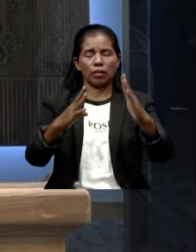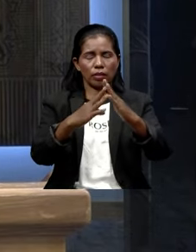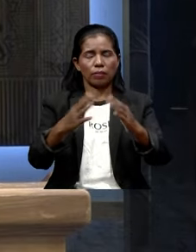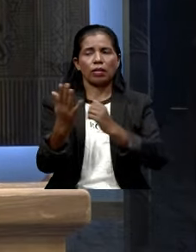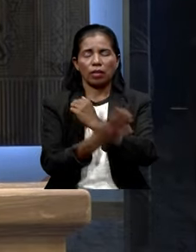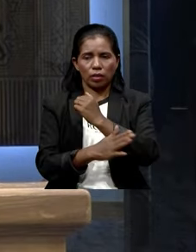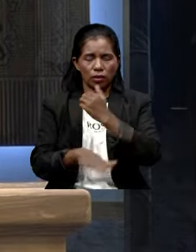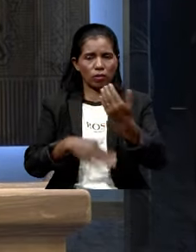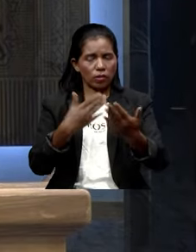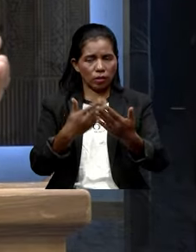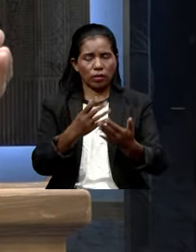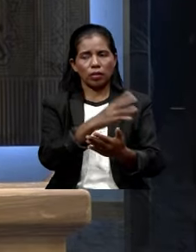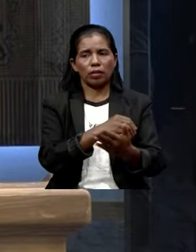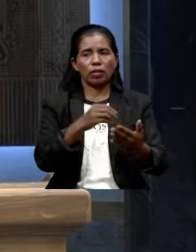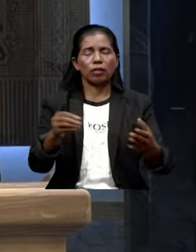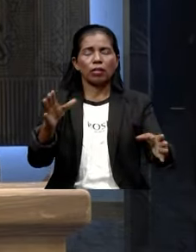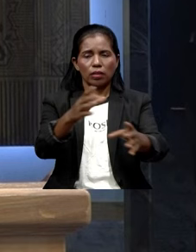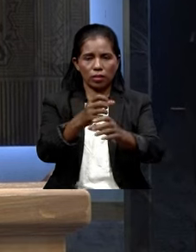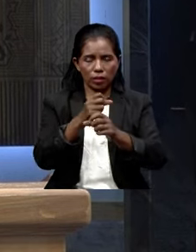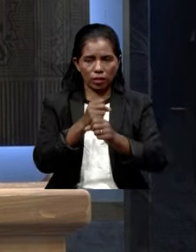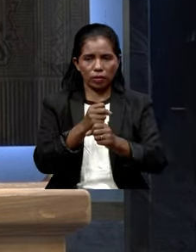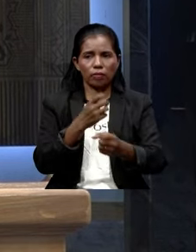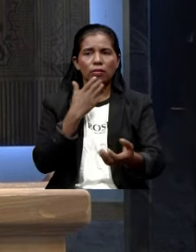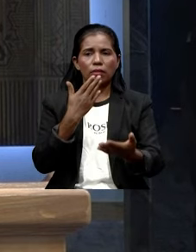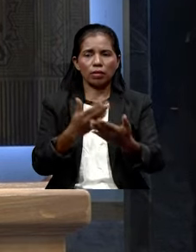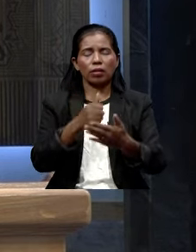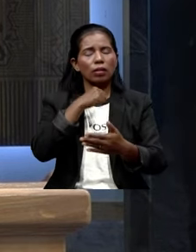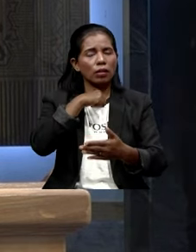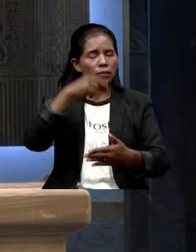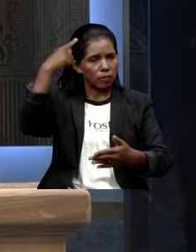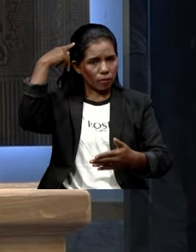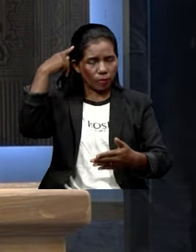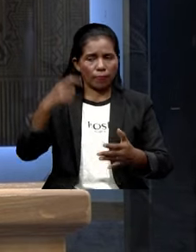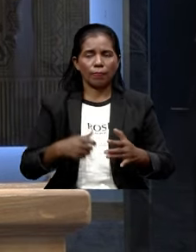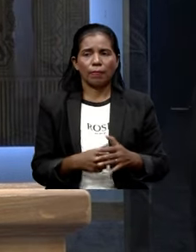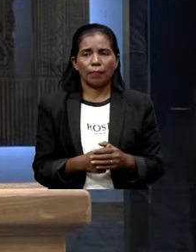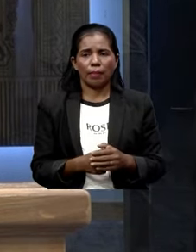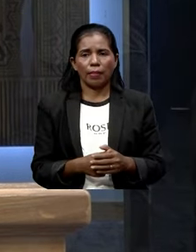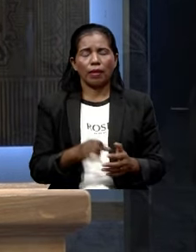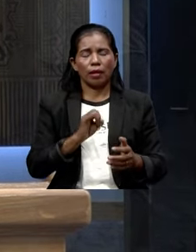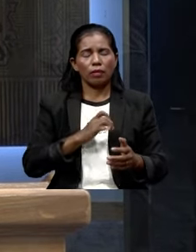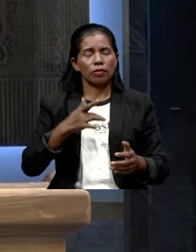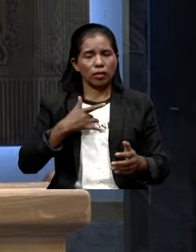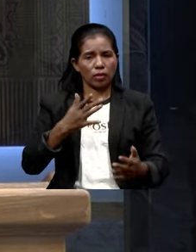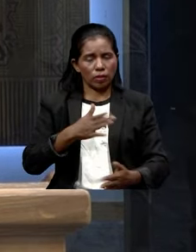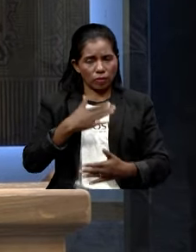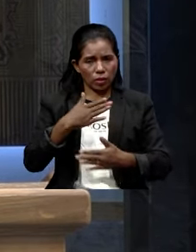nação Tomago e que hicimos de dia com o Papa. E a Armira Duni